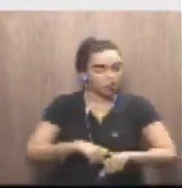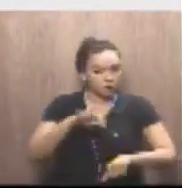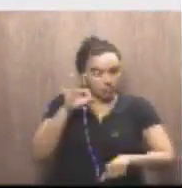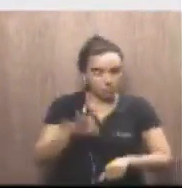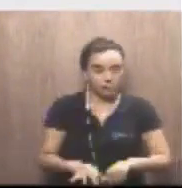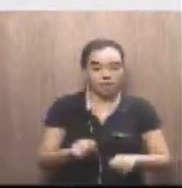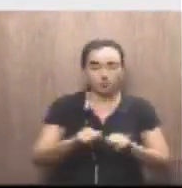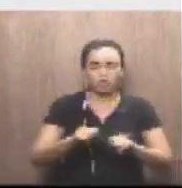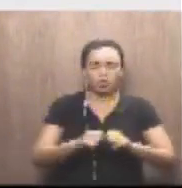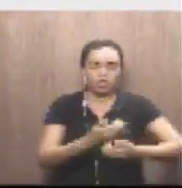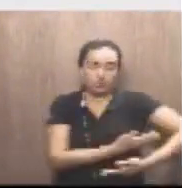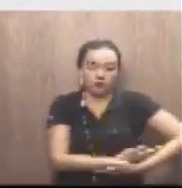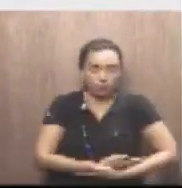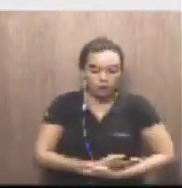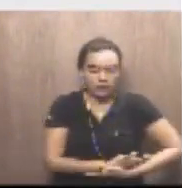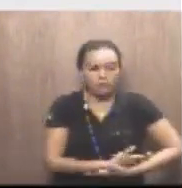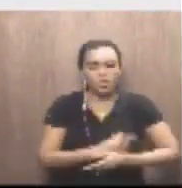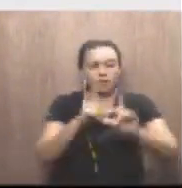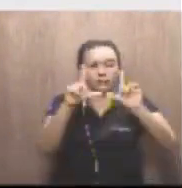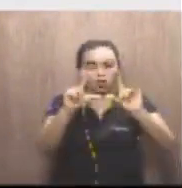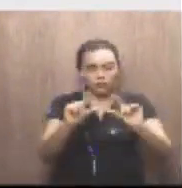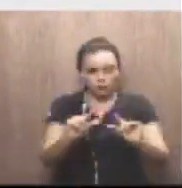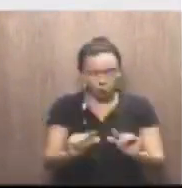fazendo com que ele diminua a